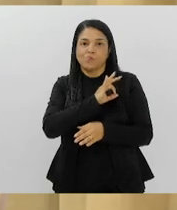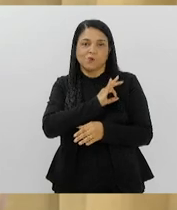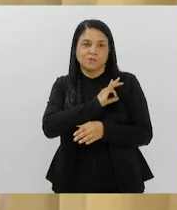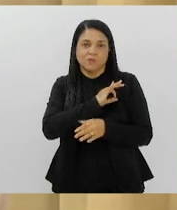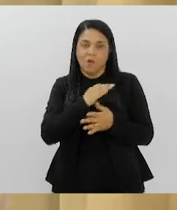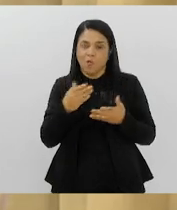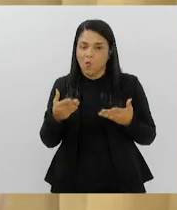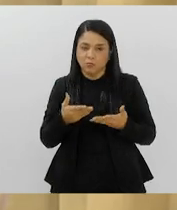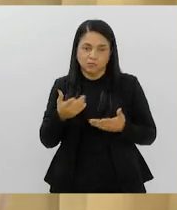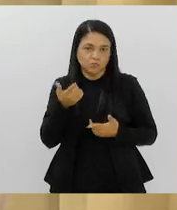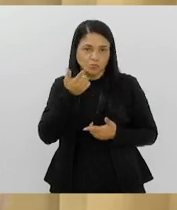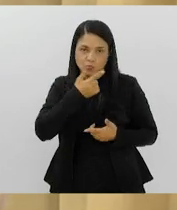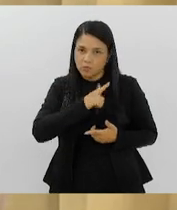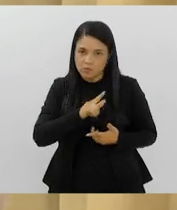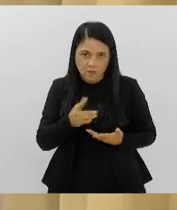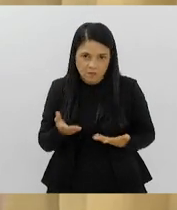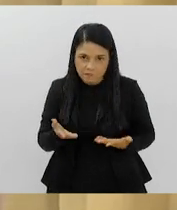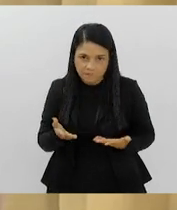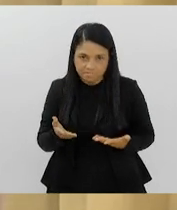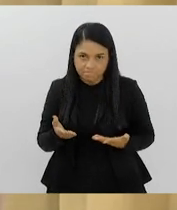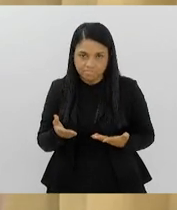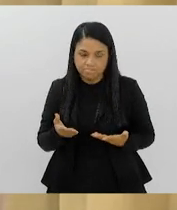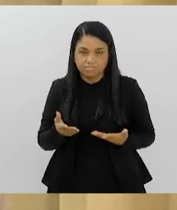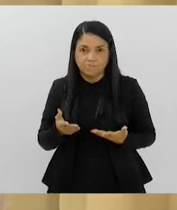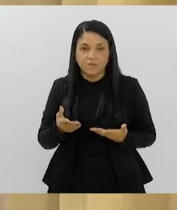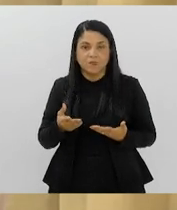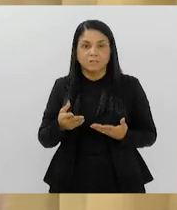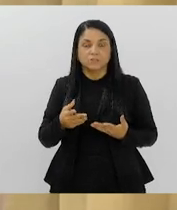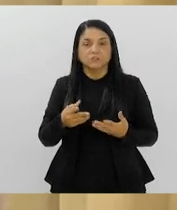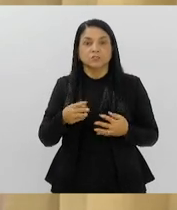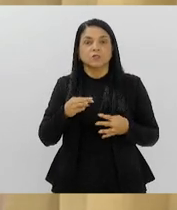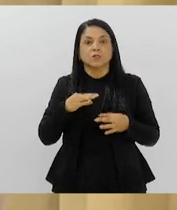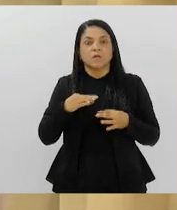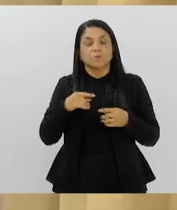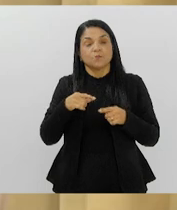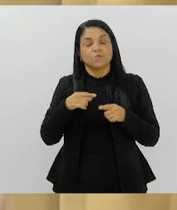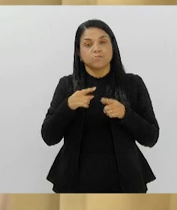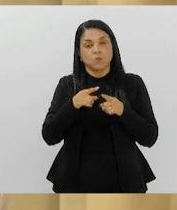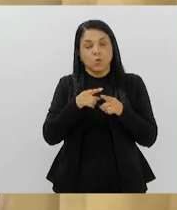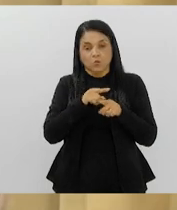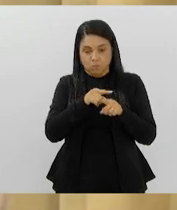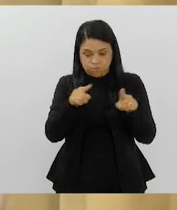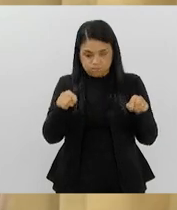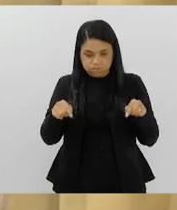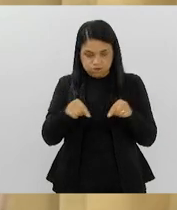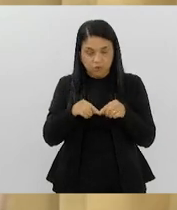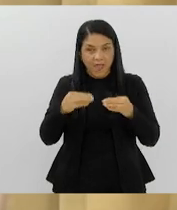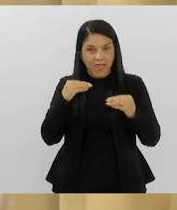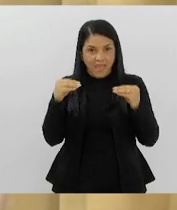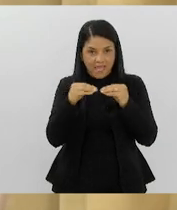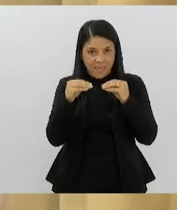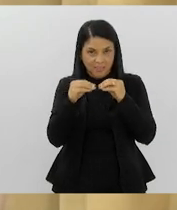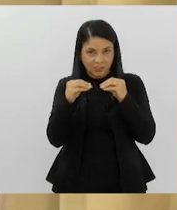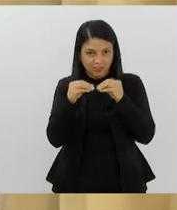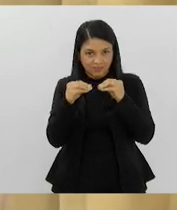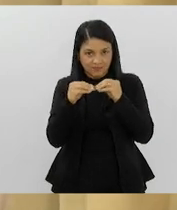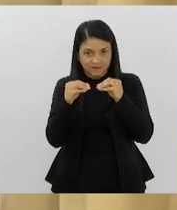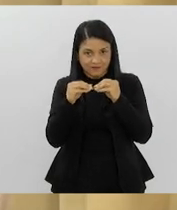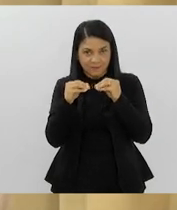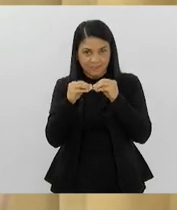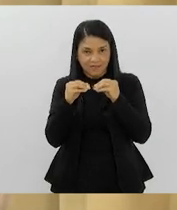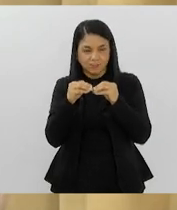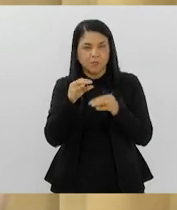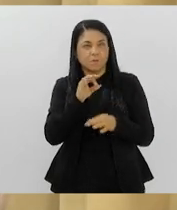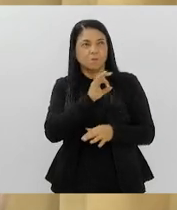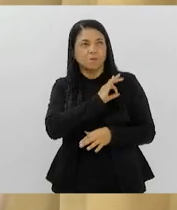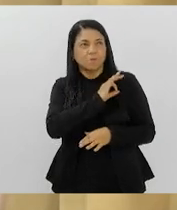esse fôlego, porque a gente coloca todo mundo de raiz. É extra, né? No caso da Polícia Militar, eu acho que é PROEIS o